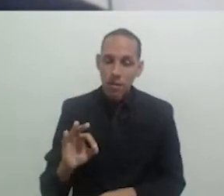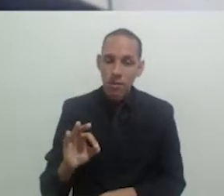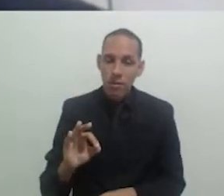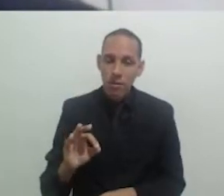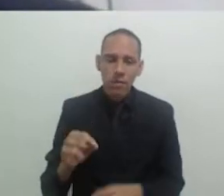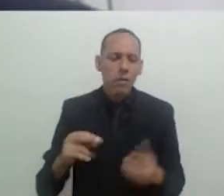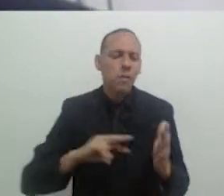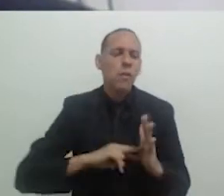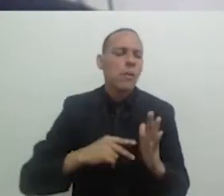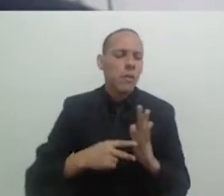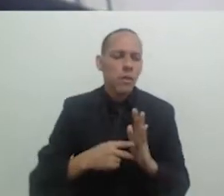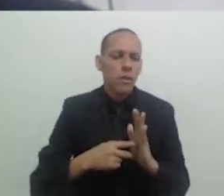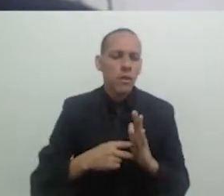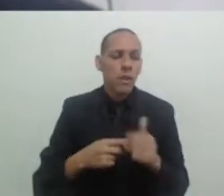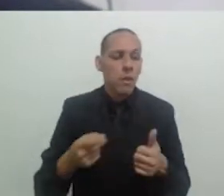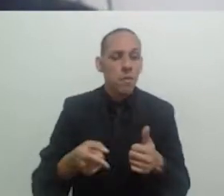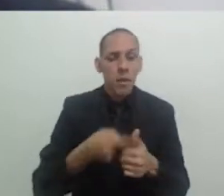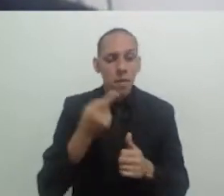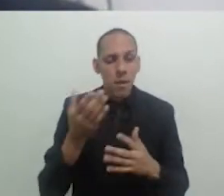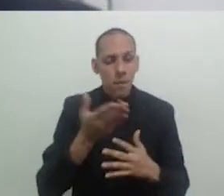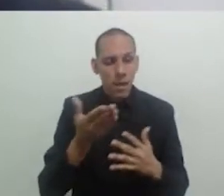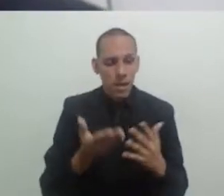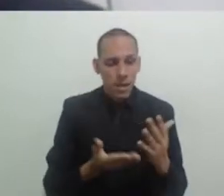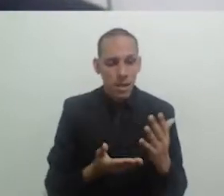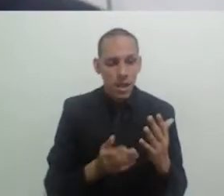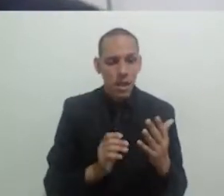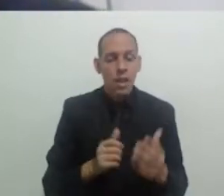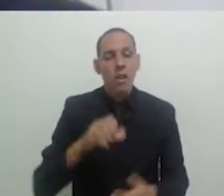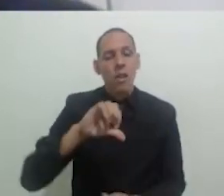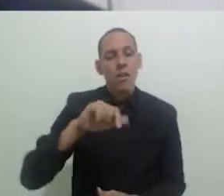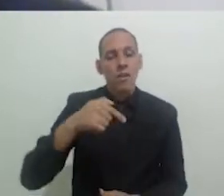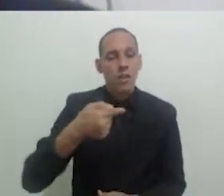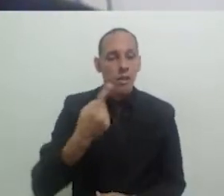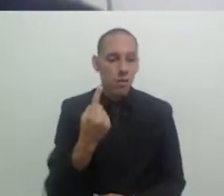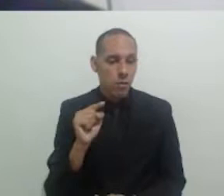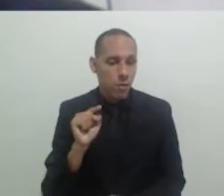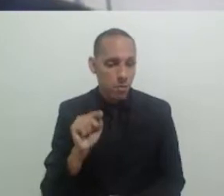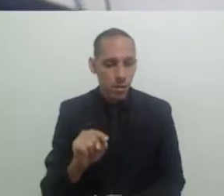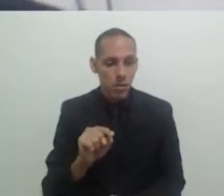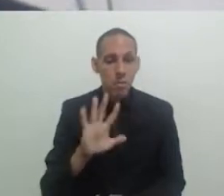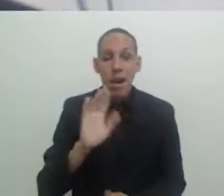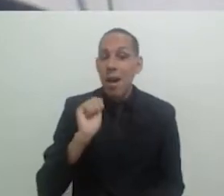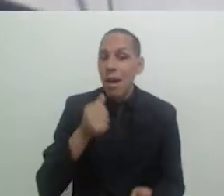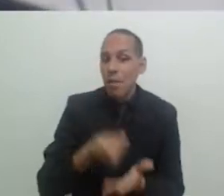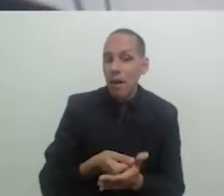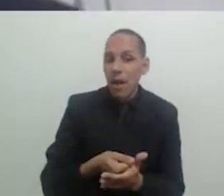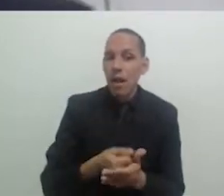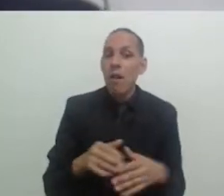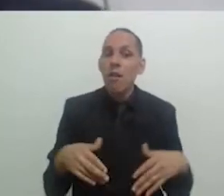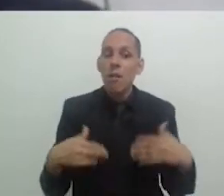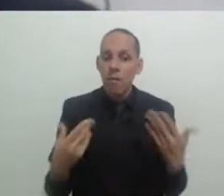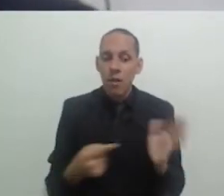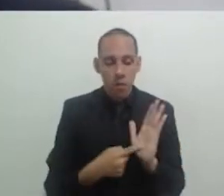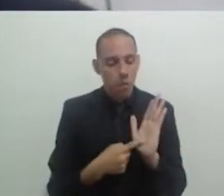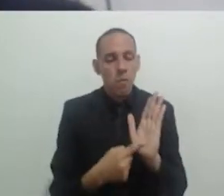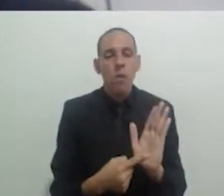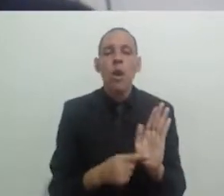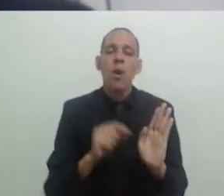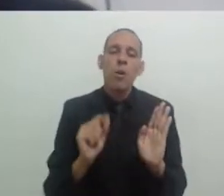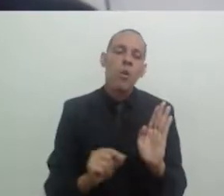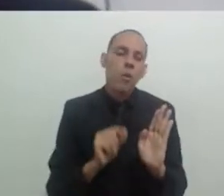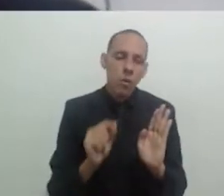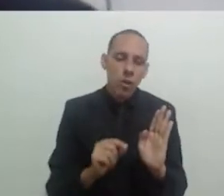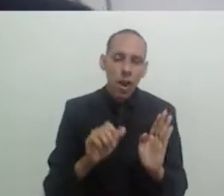do contrato corresponderia a 971 mil. E somente seria pago mediante a apresentação de uma apólice de seguro